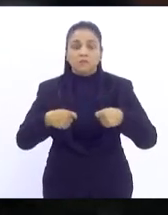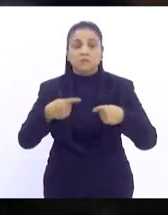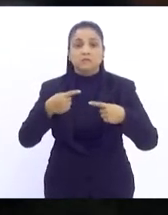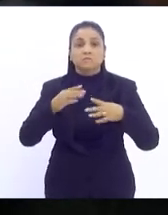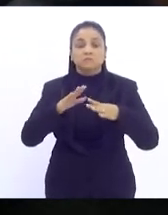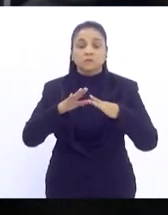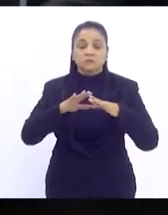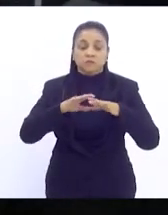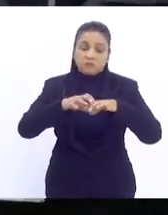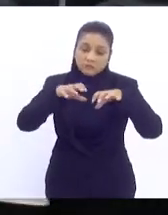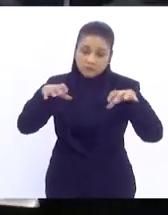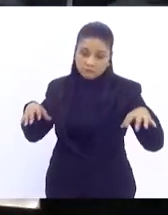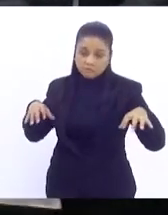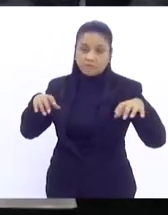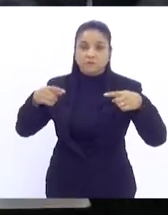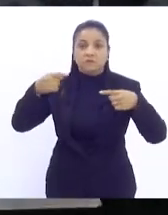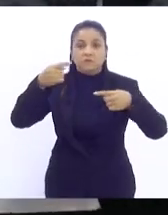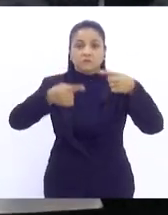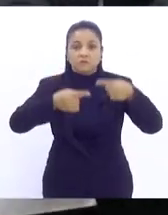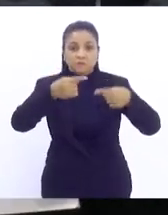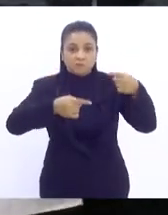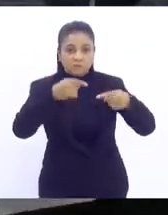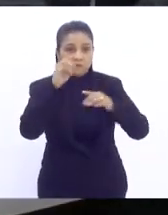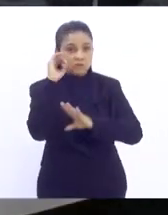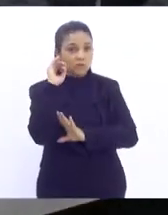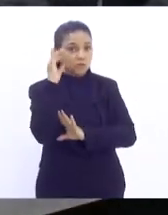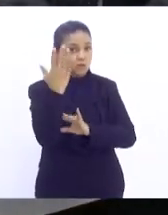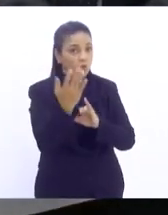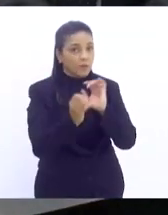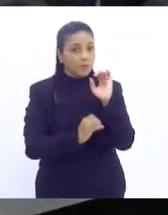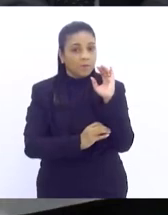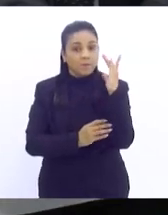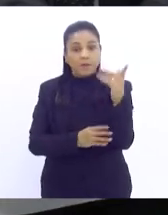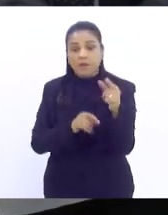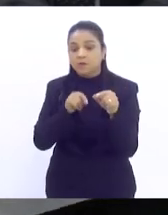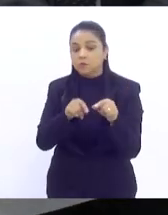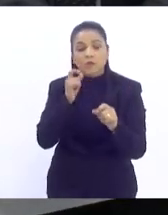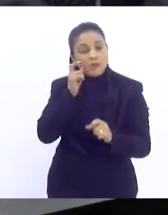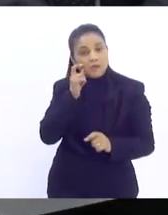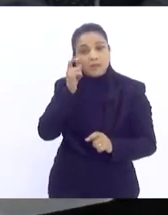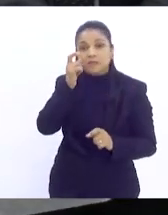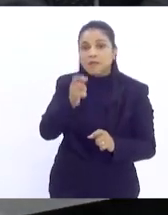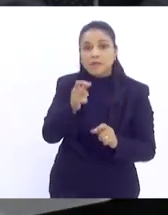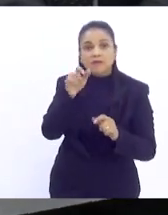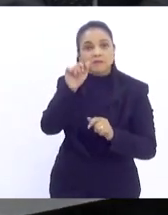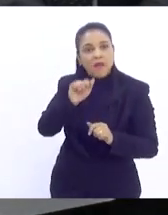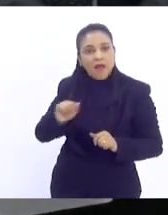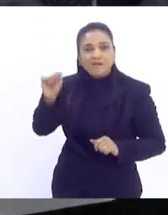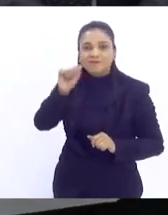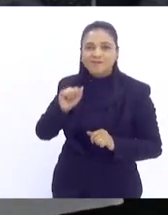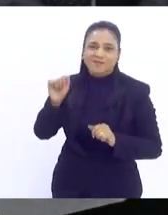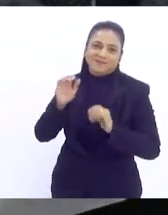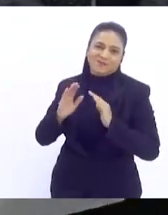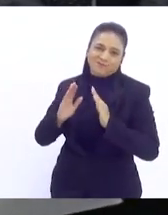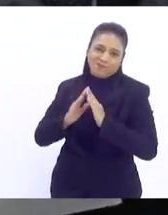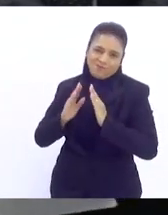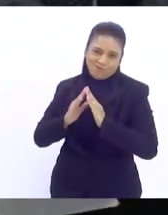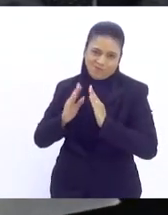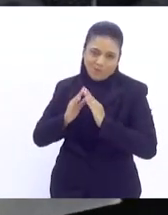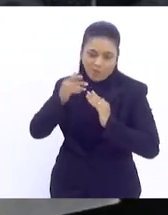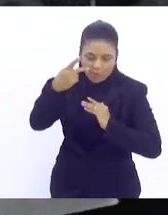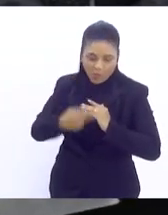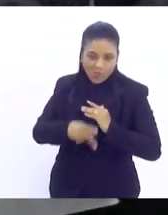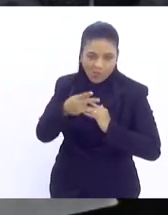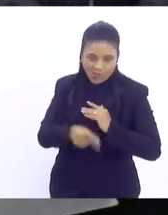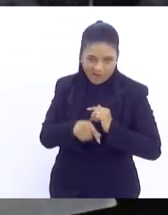meio ambiente porque realmente interessam essas associações de moradores que não é a